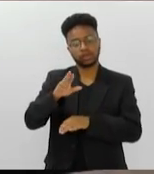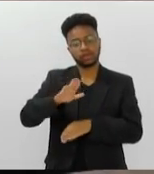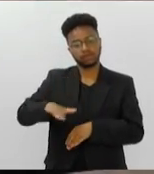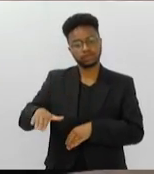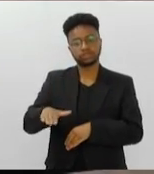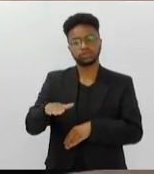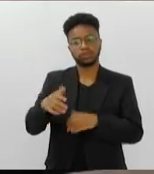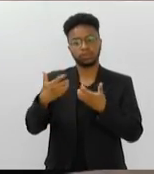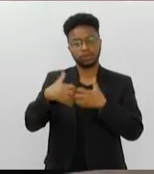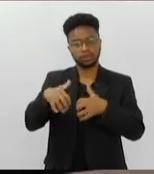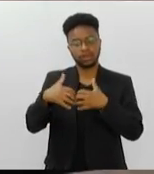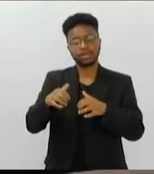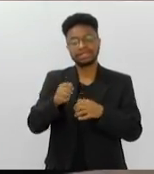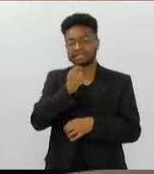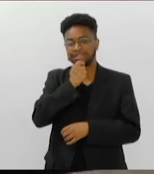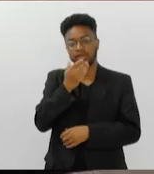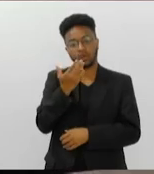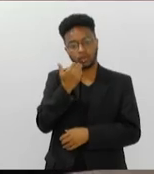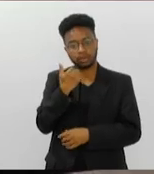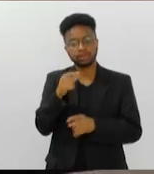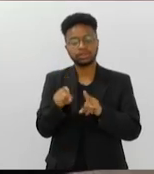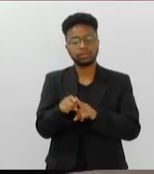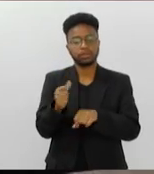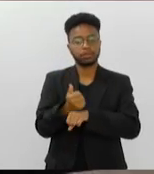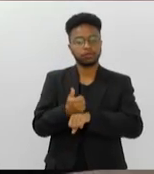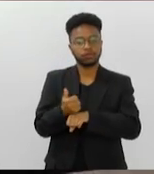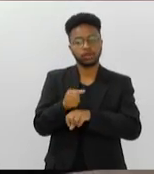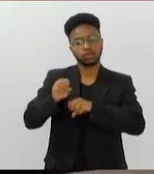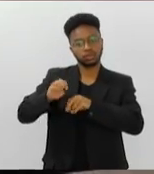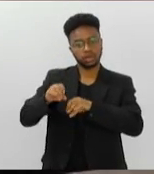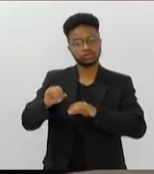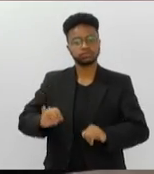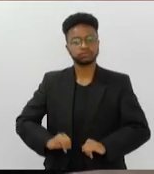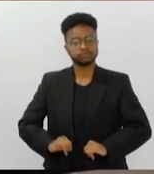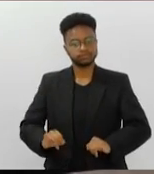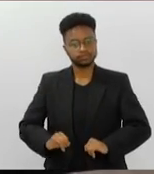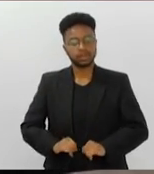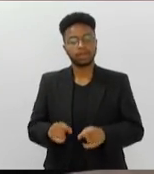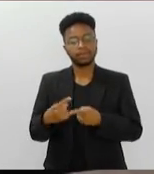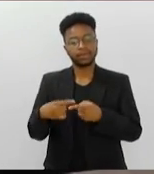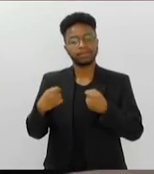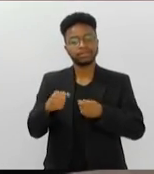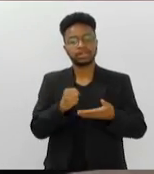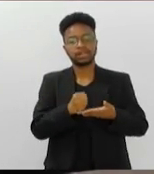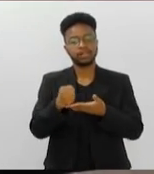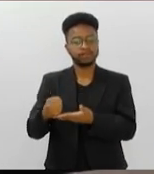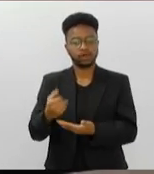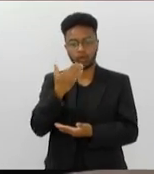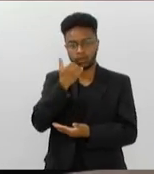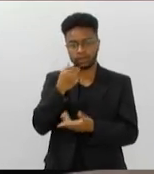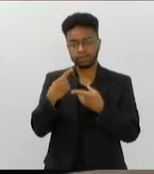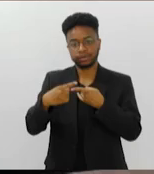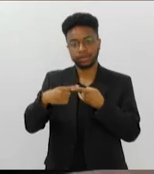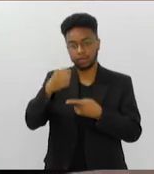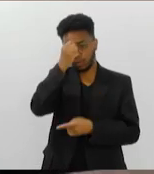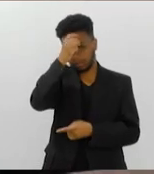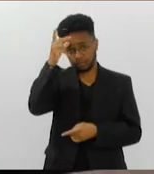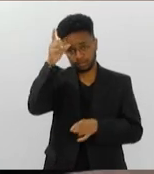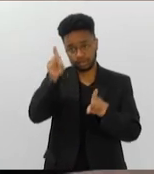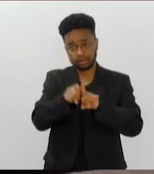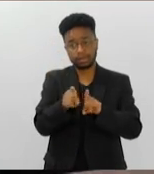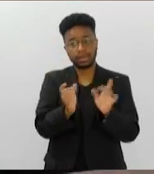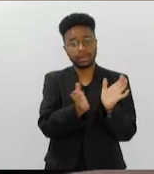merenda, assim como as profissionais de educação que estão sofrendo, tendo que levar marmita, porque o prefeito e a sua equipe